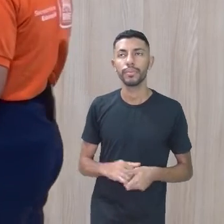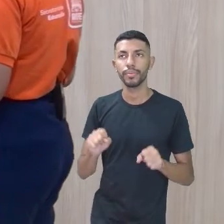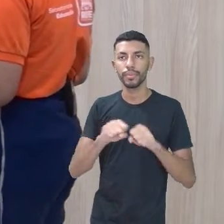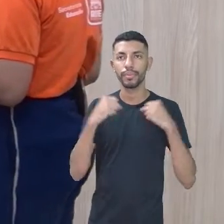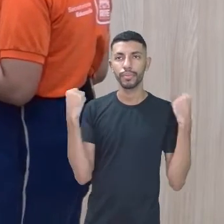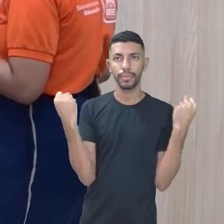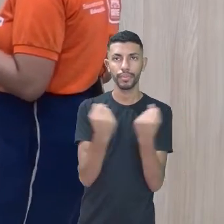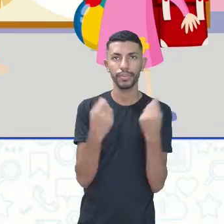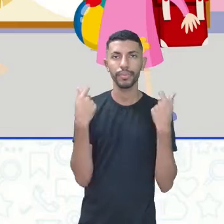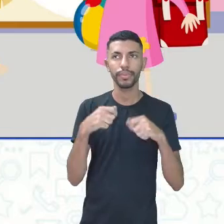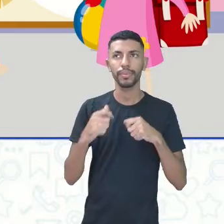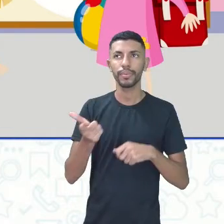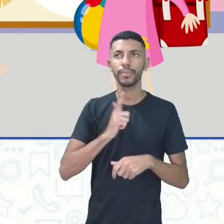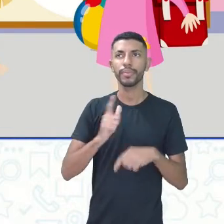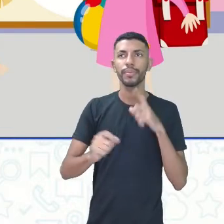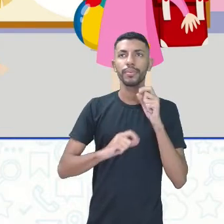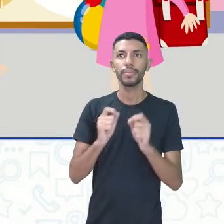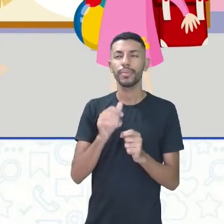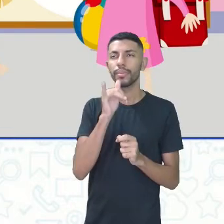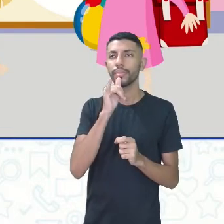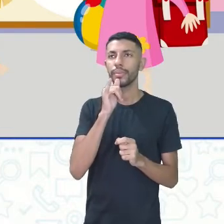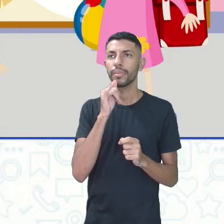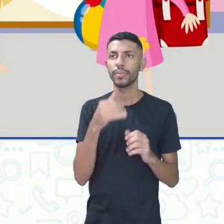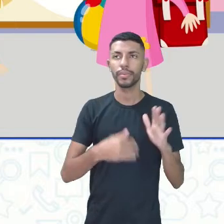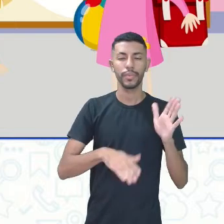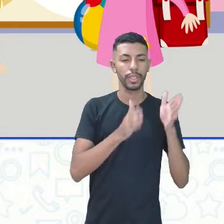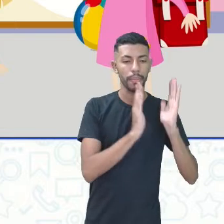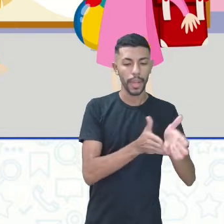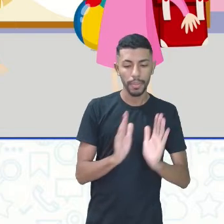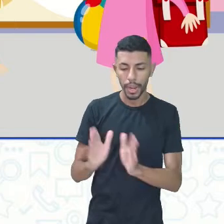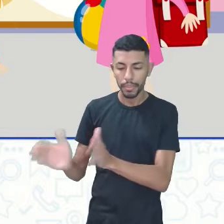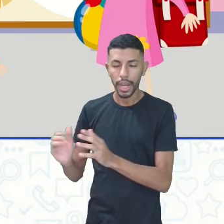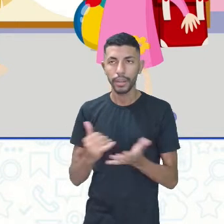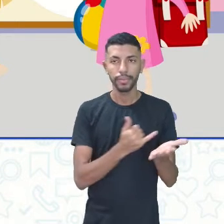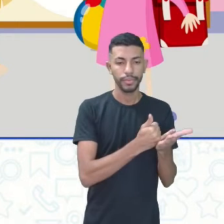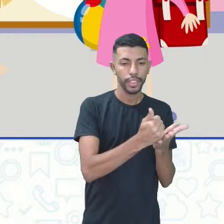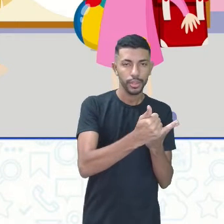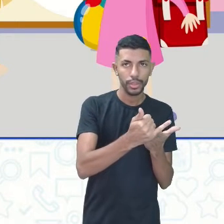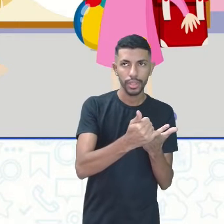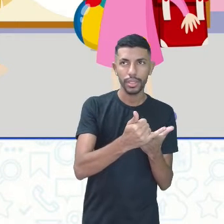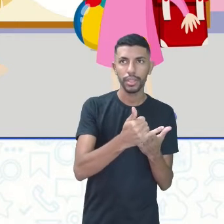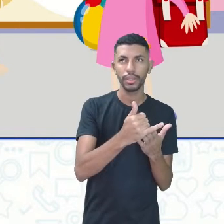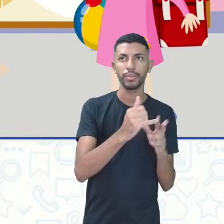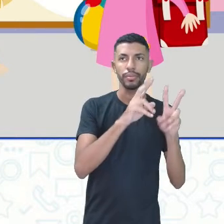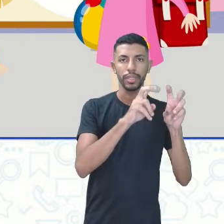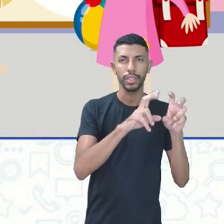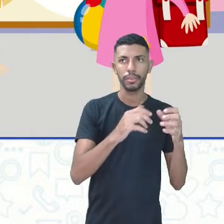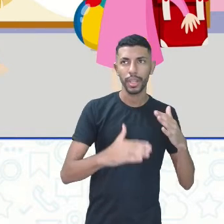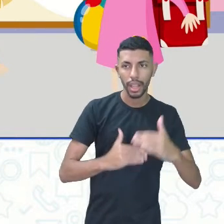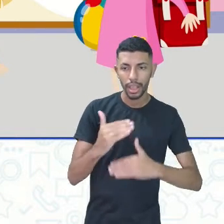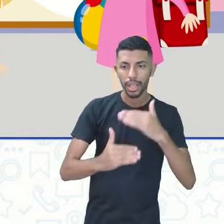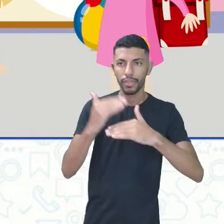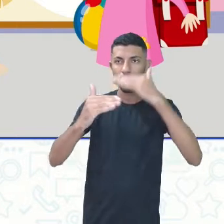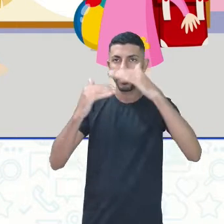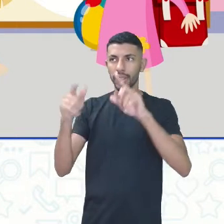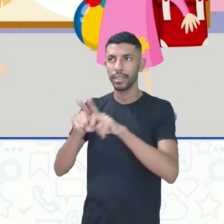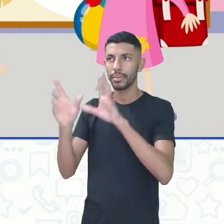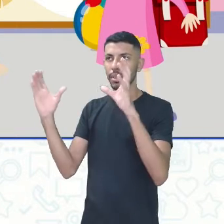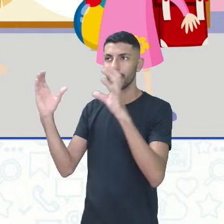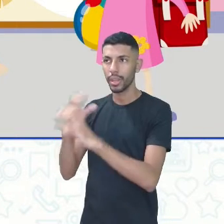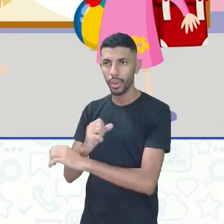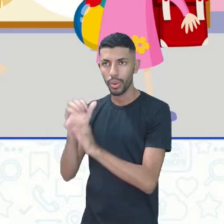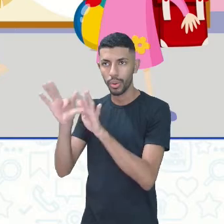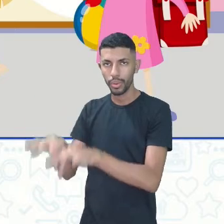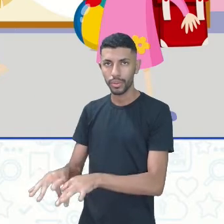O seminário precisa conter, em termos de roteiro, as seguintes partes: introdução ao tema, desenvolvimento e